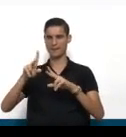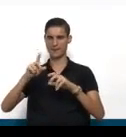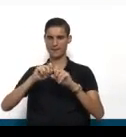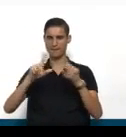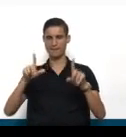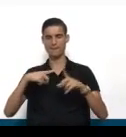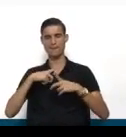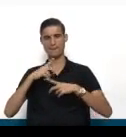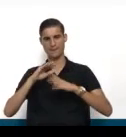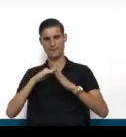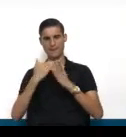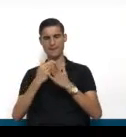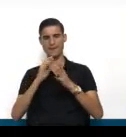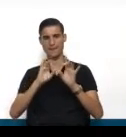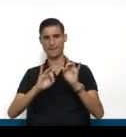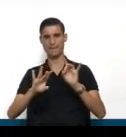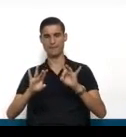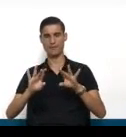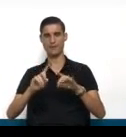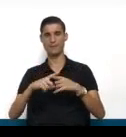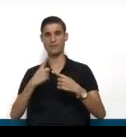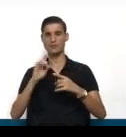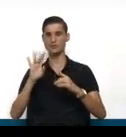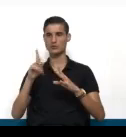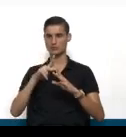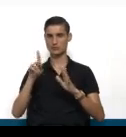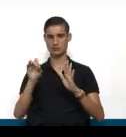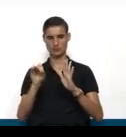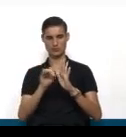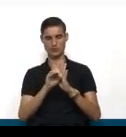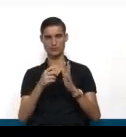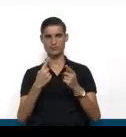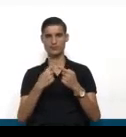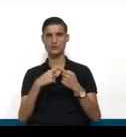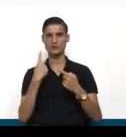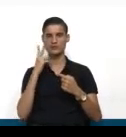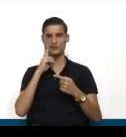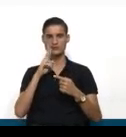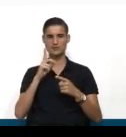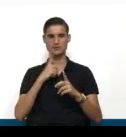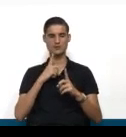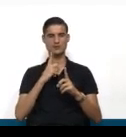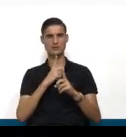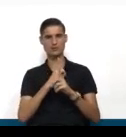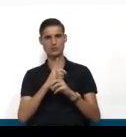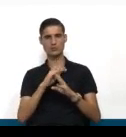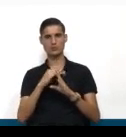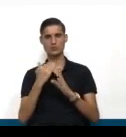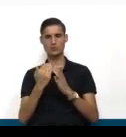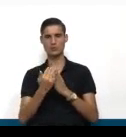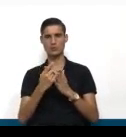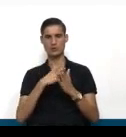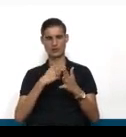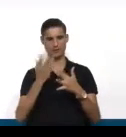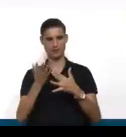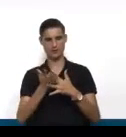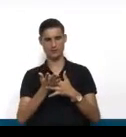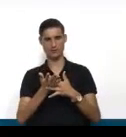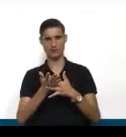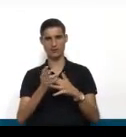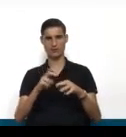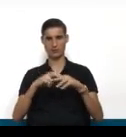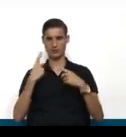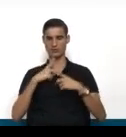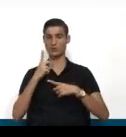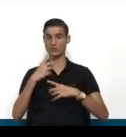estar digitado todas essas condições. Eu só estou colocando elas aqui para que a gente consiga identificar toda a parte do intervalo. Então aqui